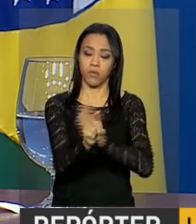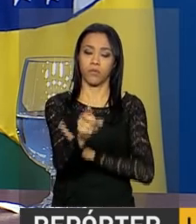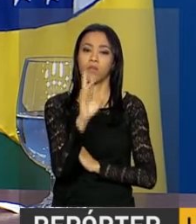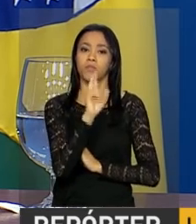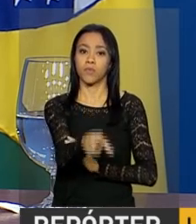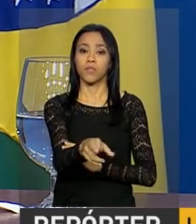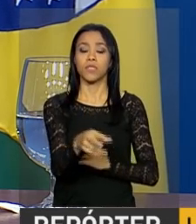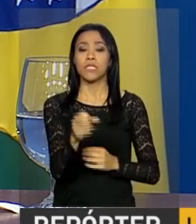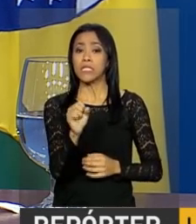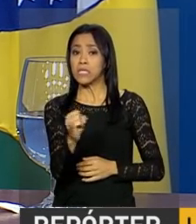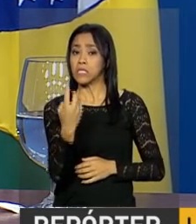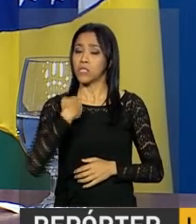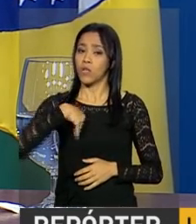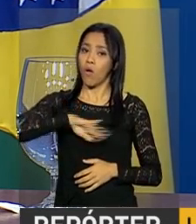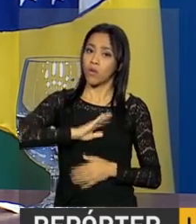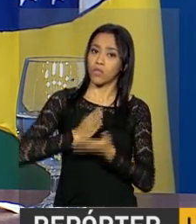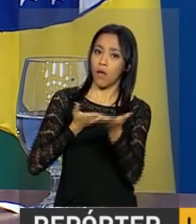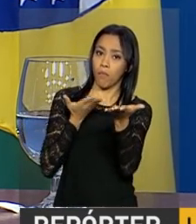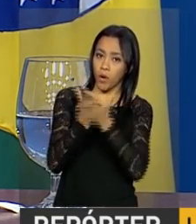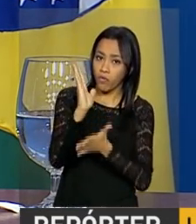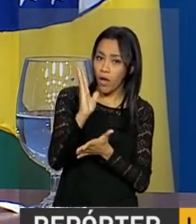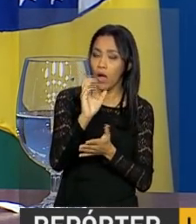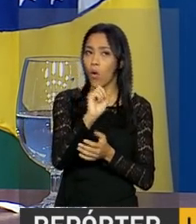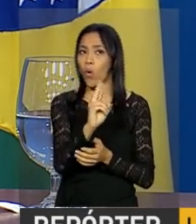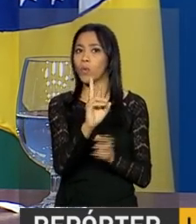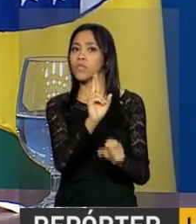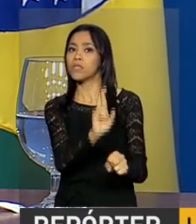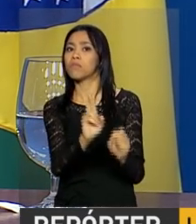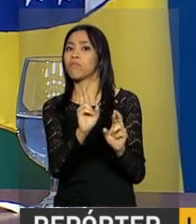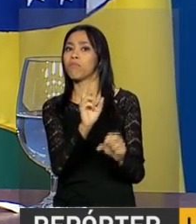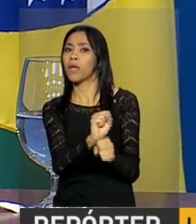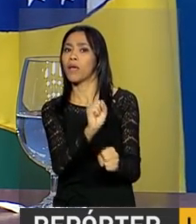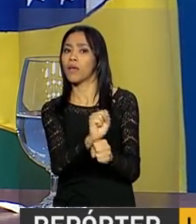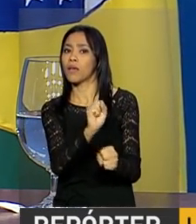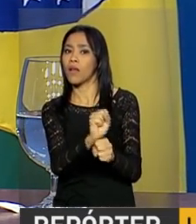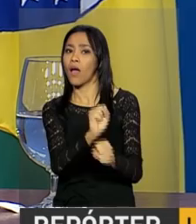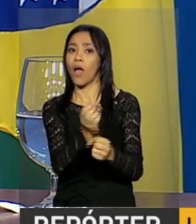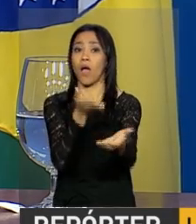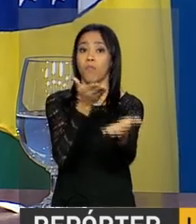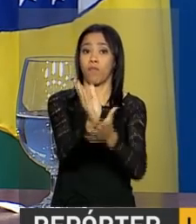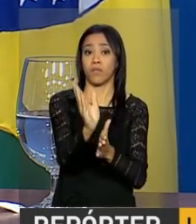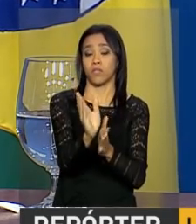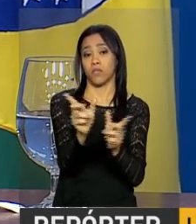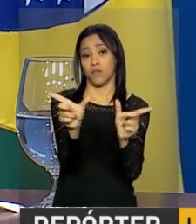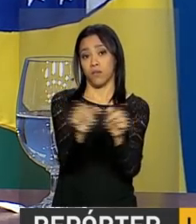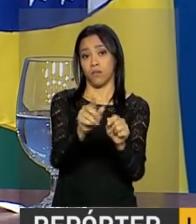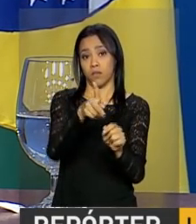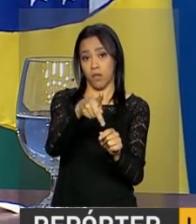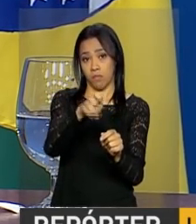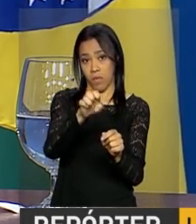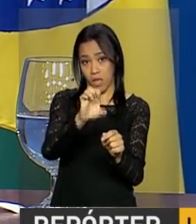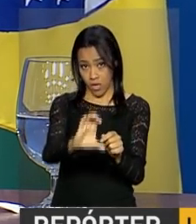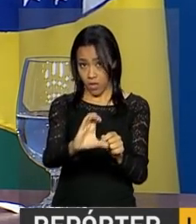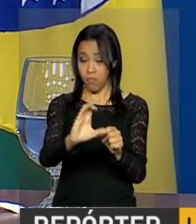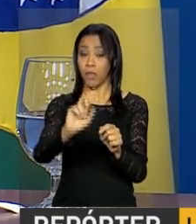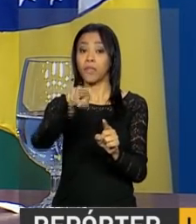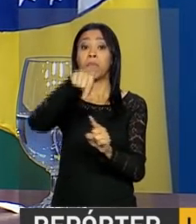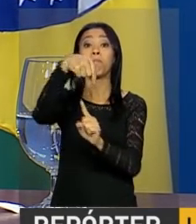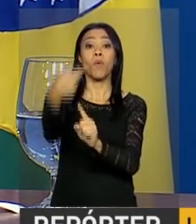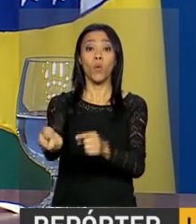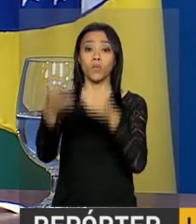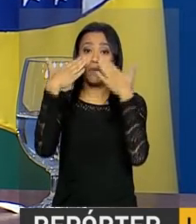nós vamos aprovar a esperar a aprovação da PEC para apresentar as outras medidas.